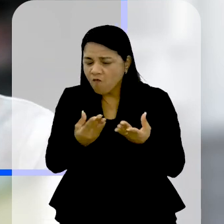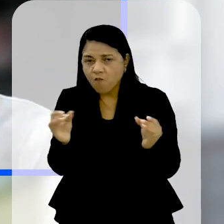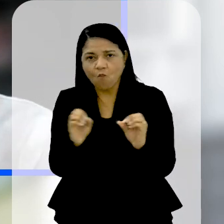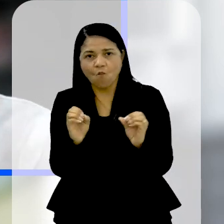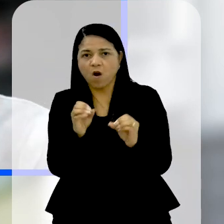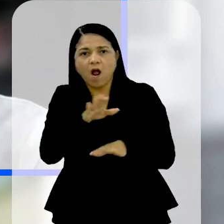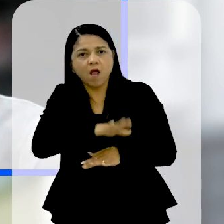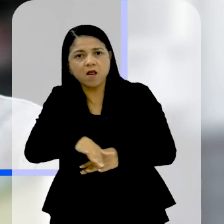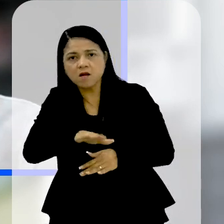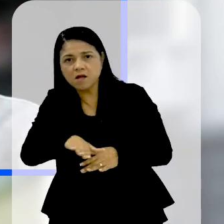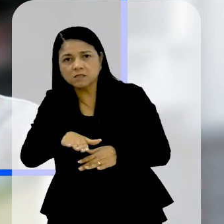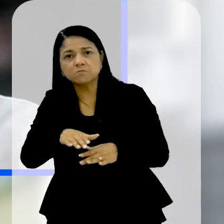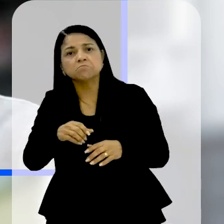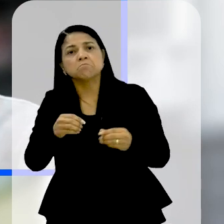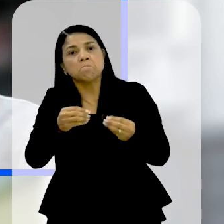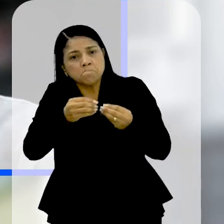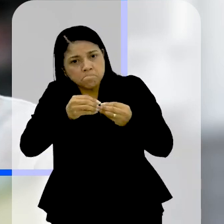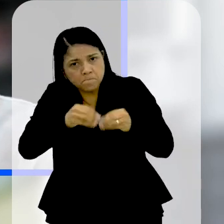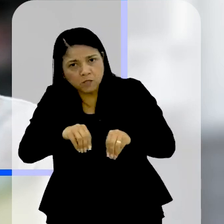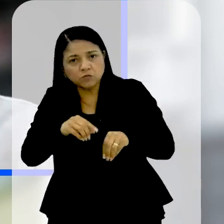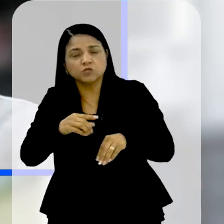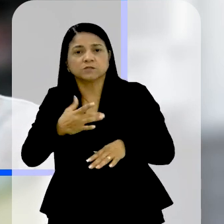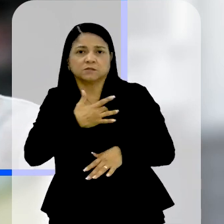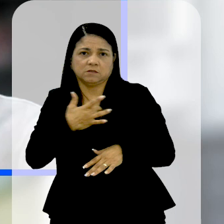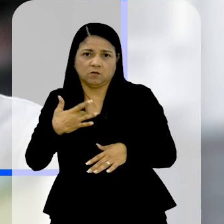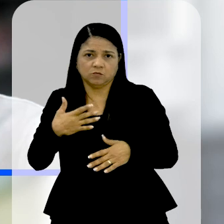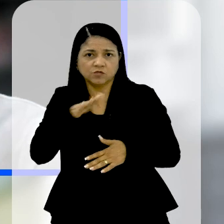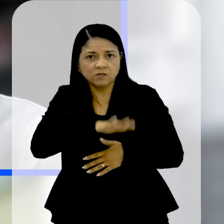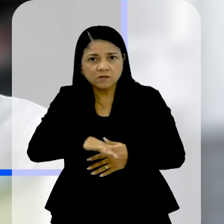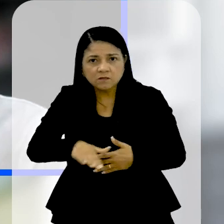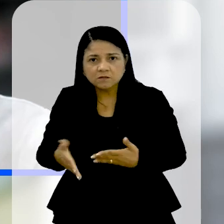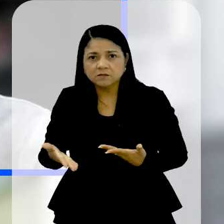isso realmente pode ser muito prejudicial para as nossas crianças?